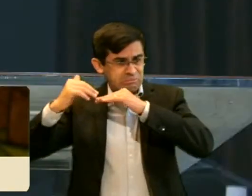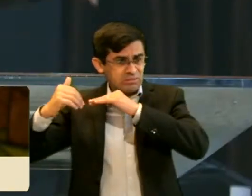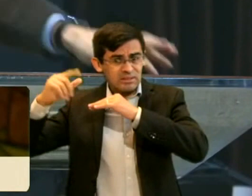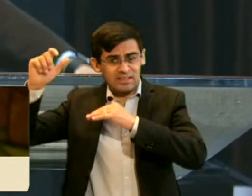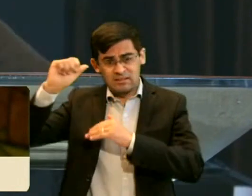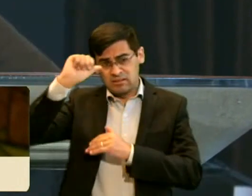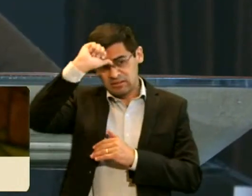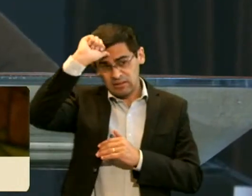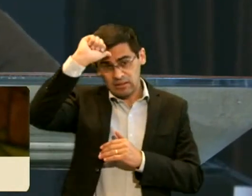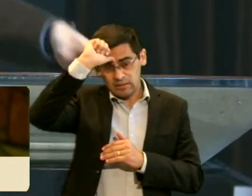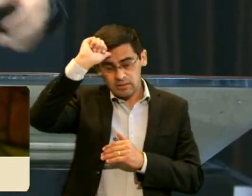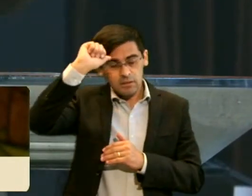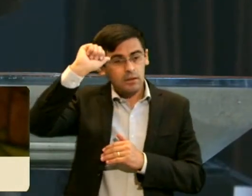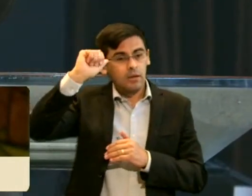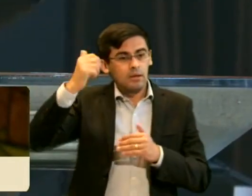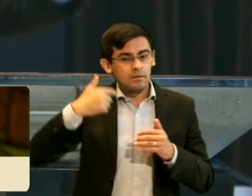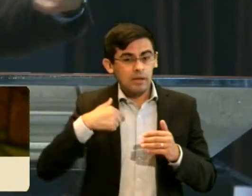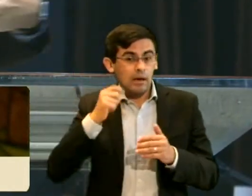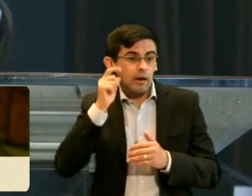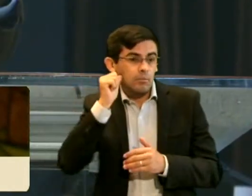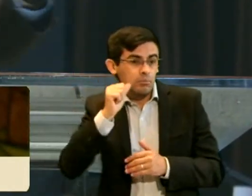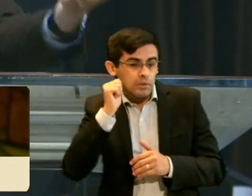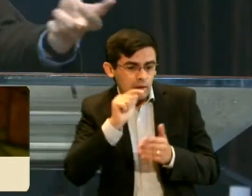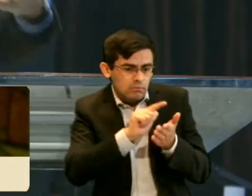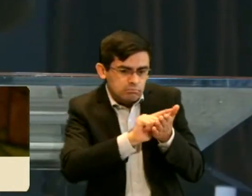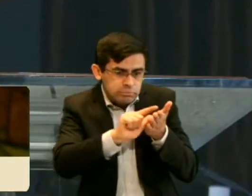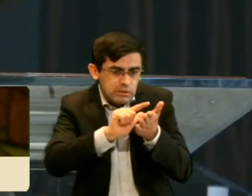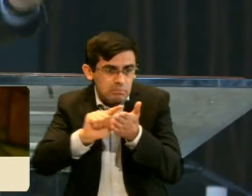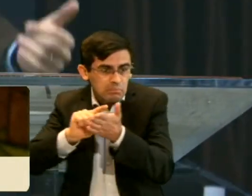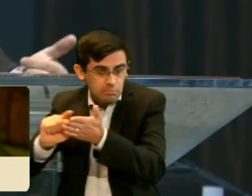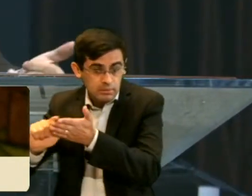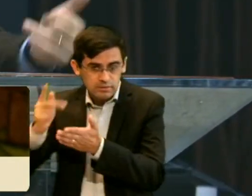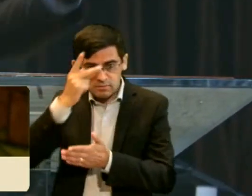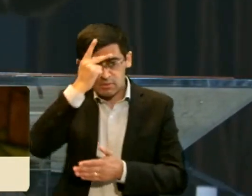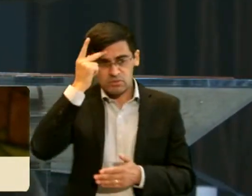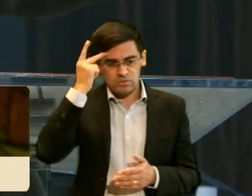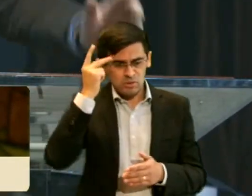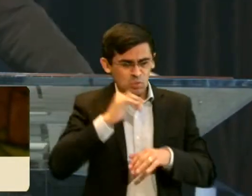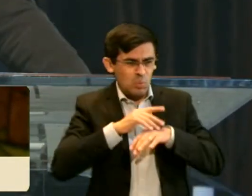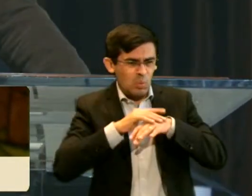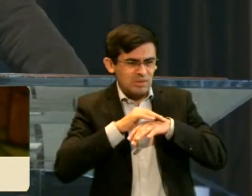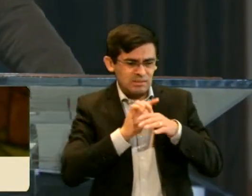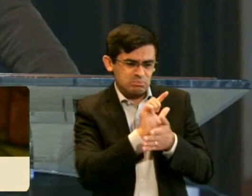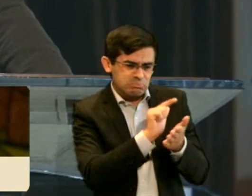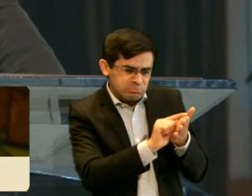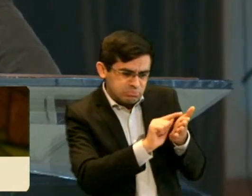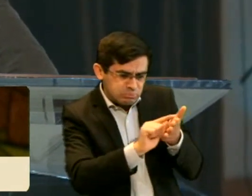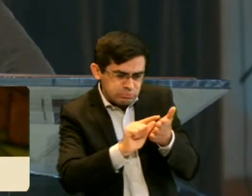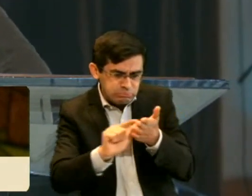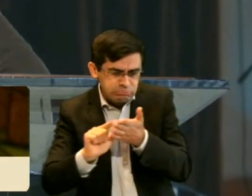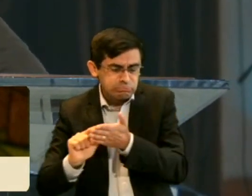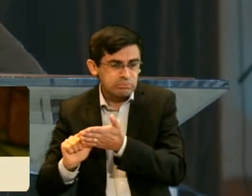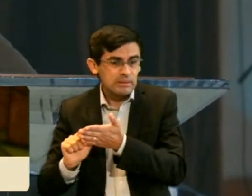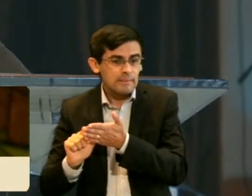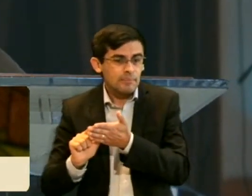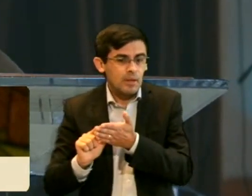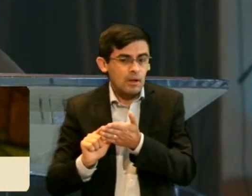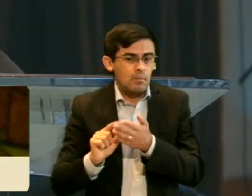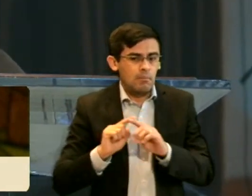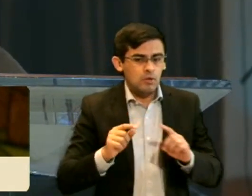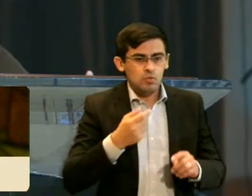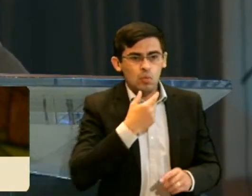um documentário. E ela está limpando os leprosos, dando banho, arrumando, limpando as feridas. E